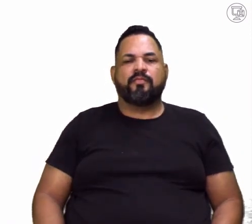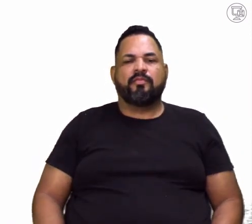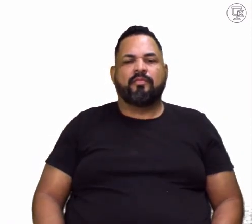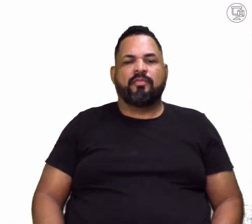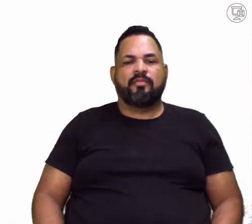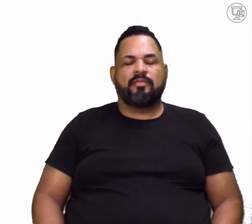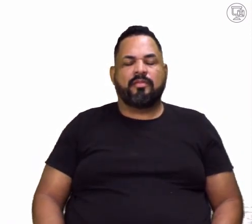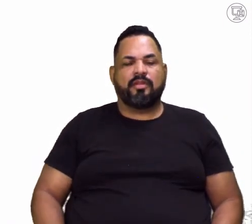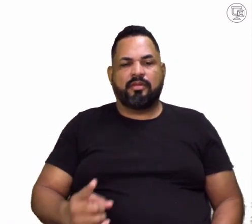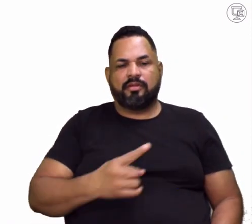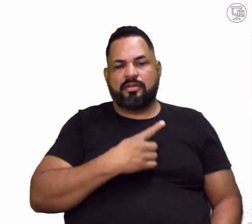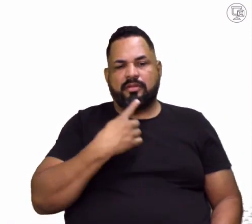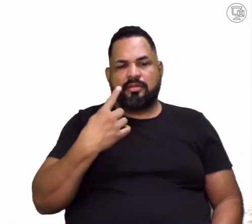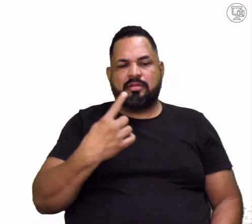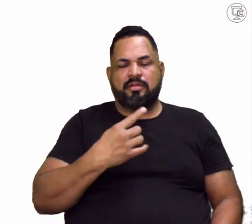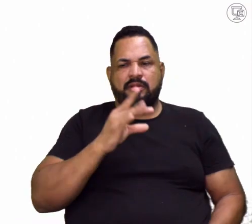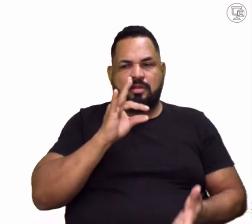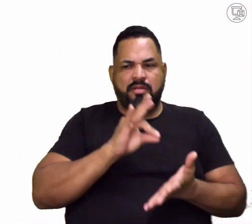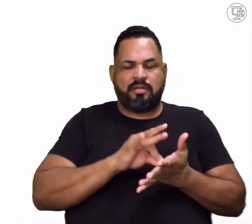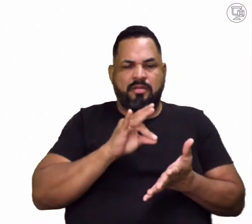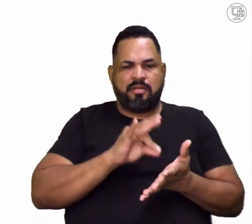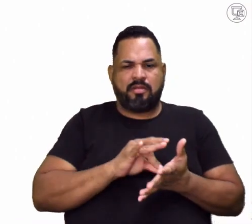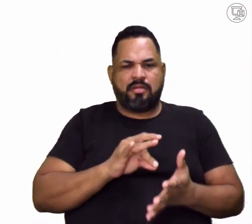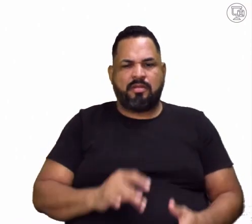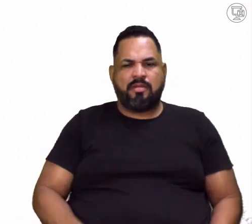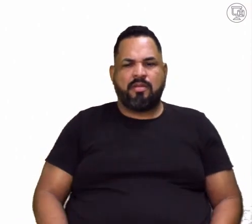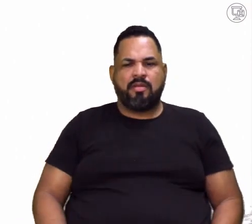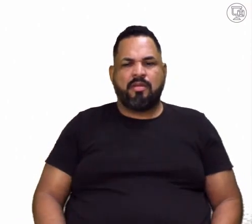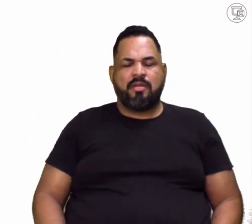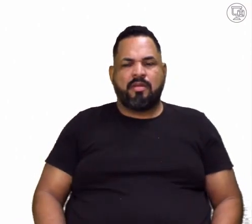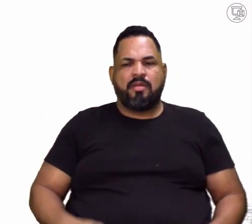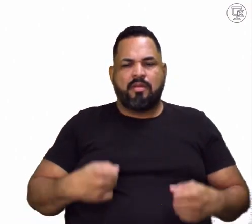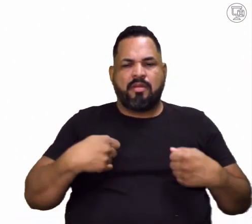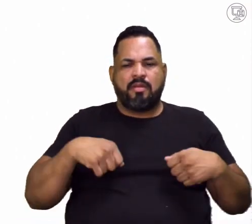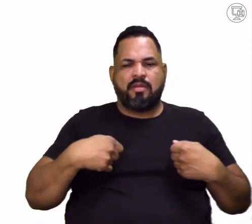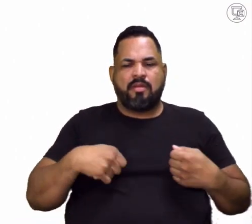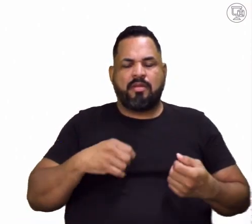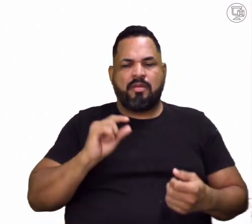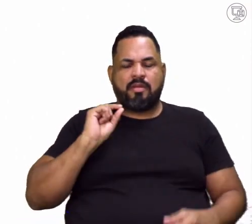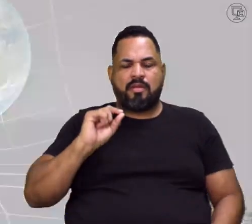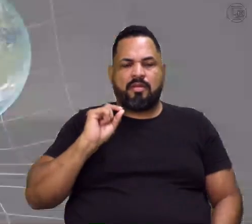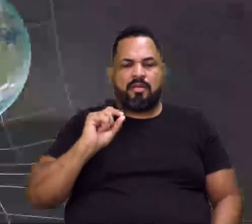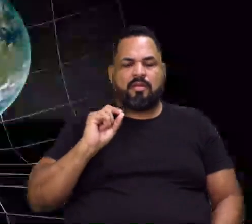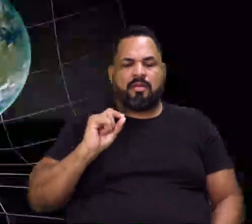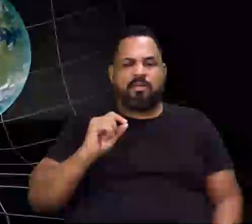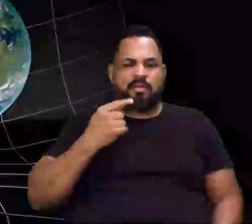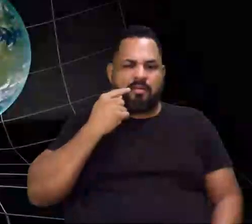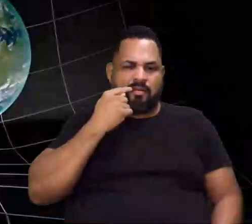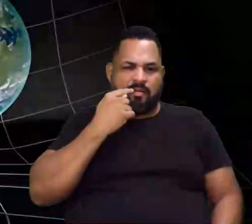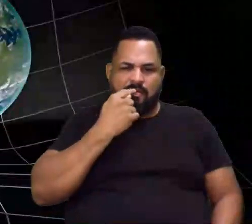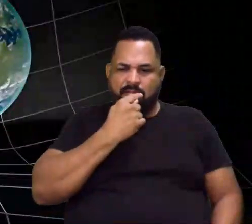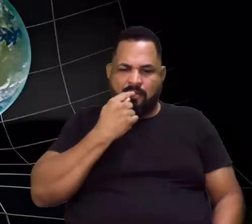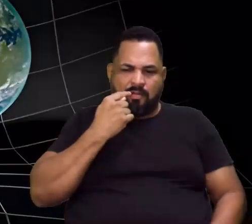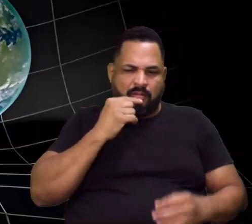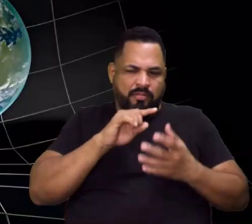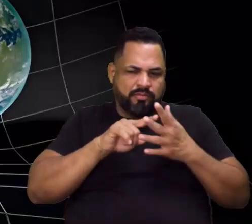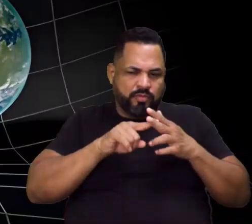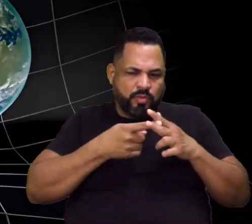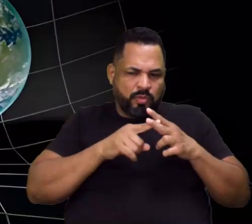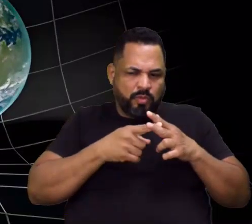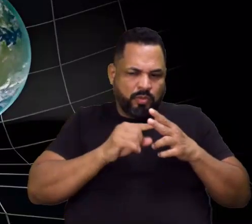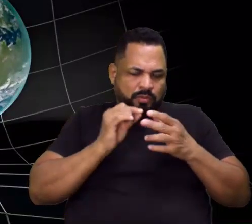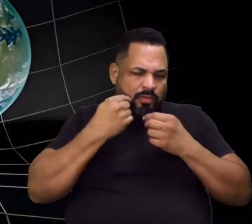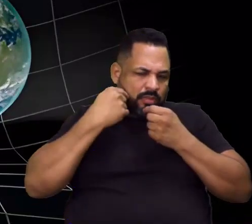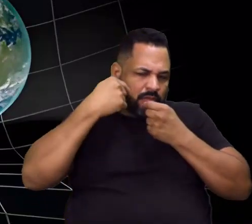do dente nós sabemos pessoal que na verdade é necessário o quê que o dente e a restauração